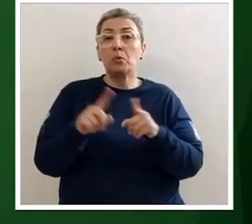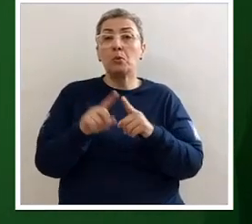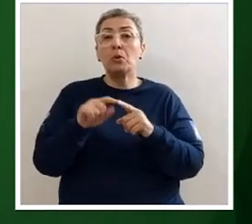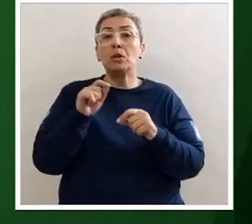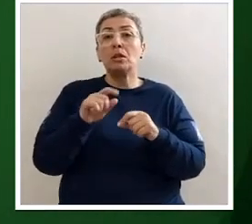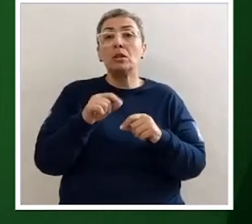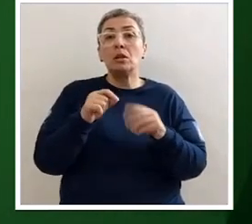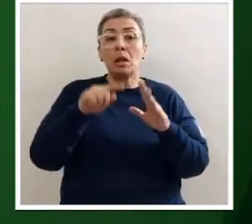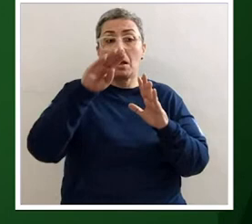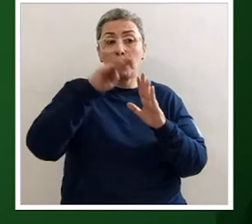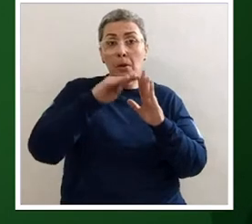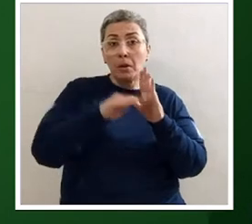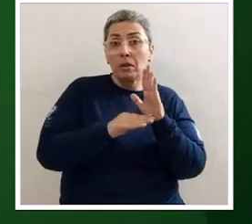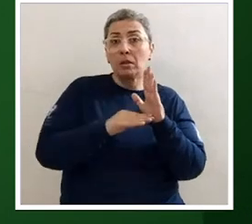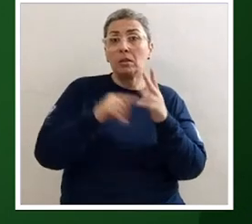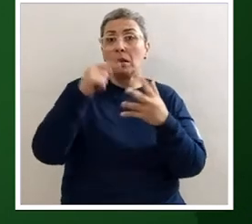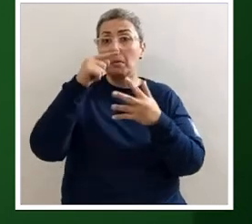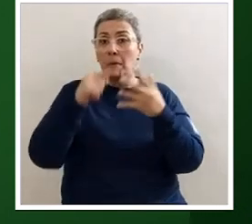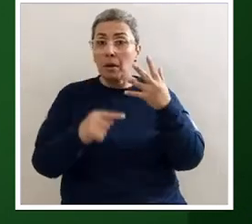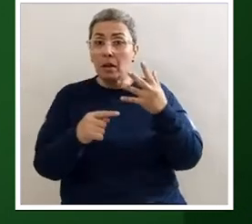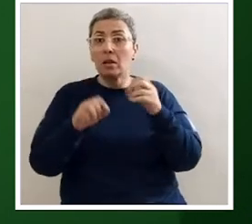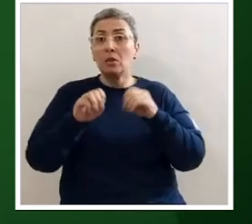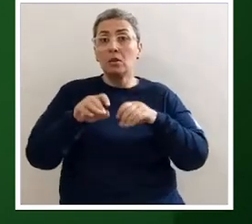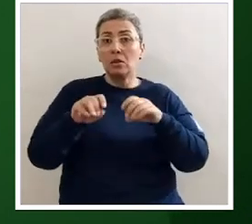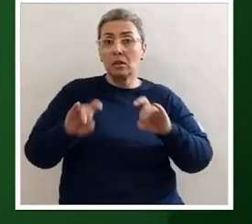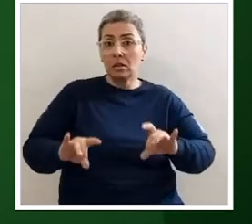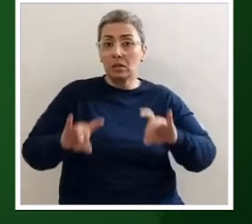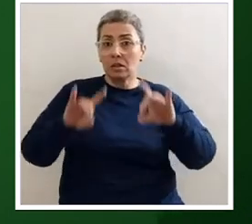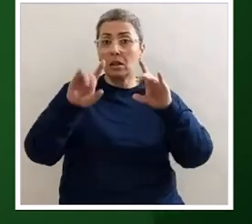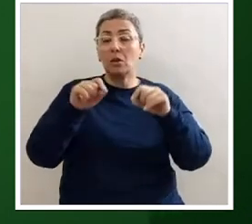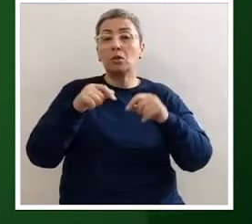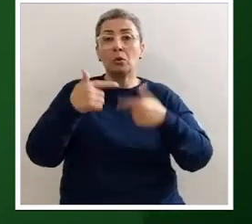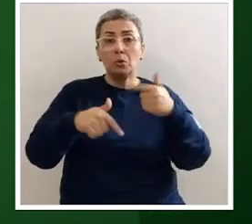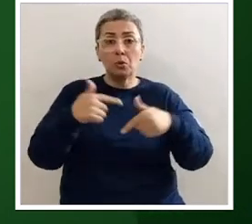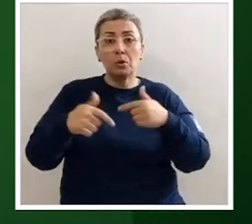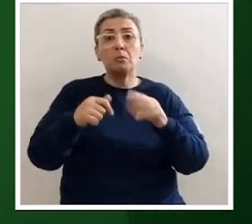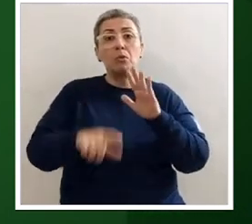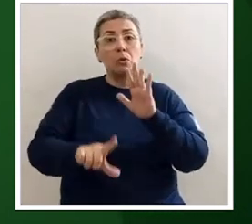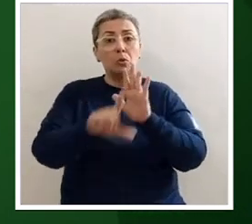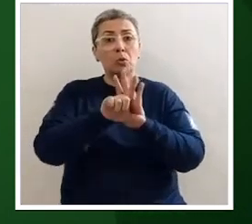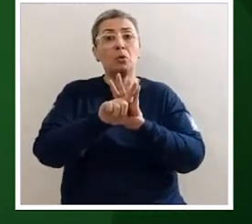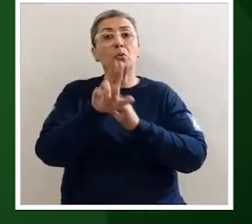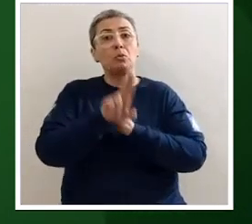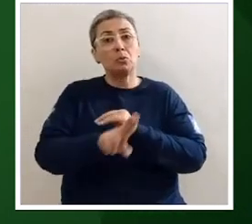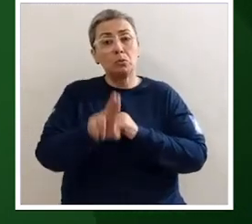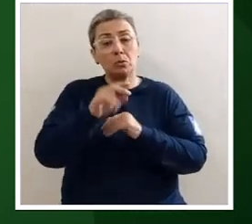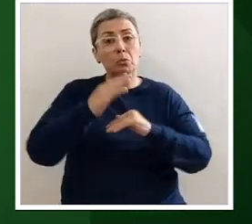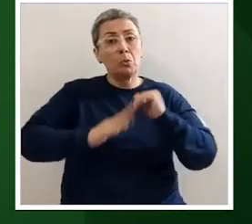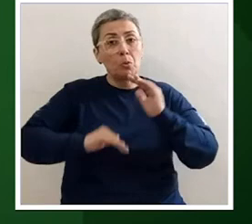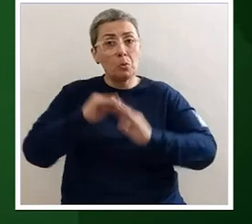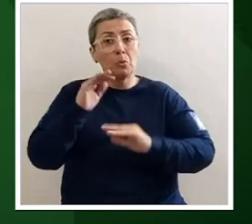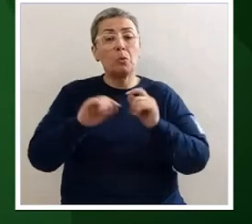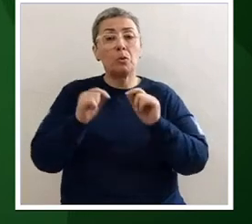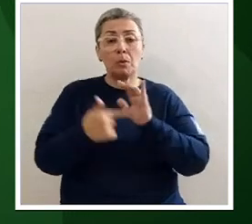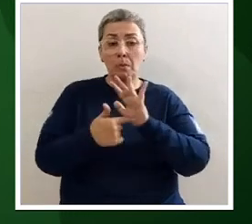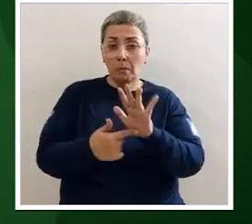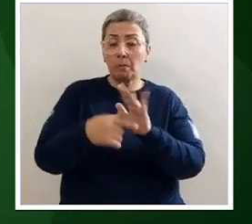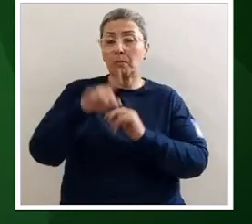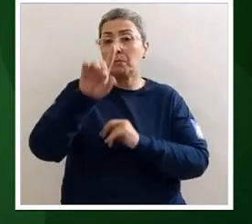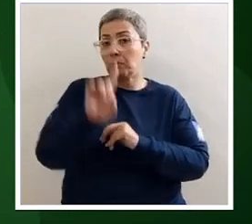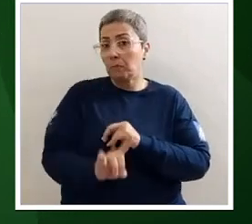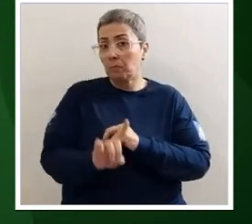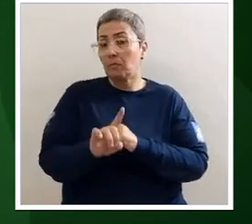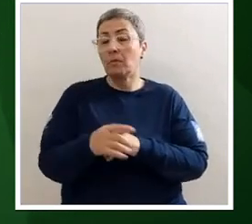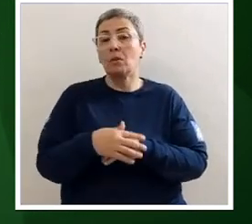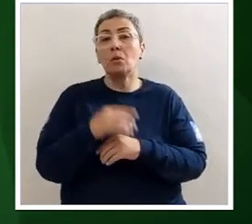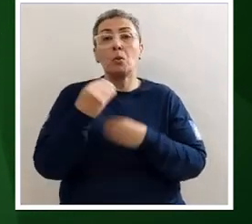diretrizes e procedimentos da Educação Especial trabalhamos novamente a legislação mostramos para os diretores